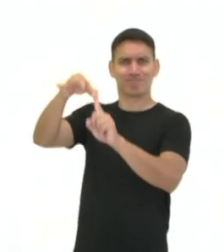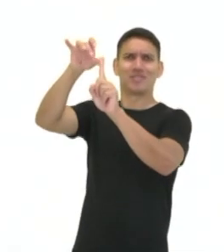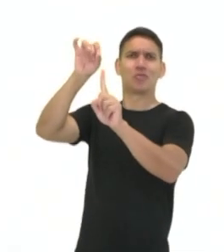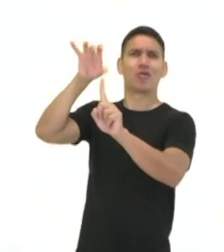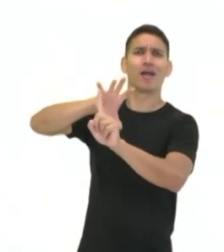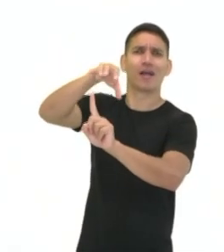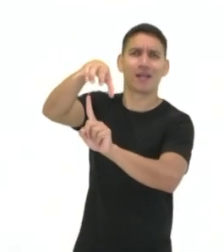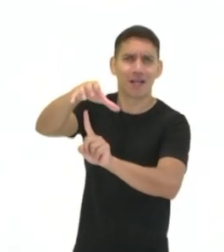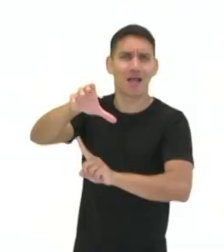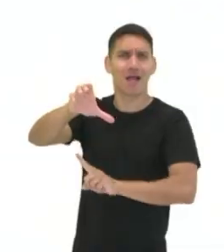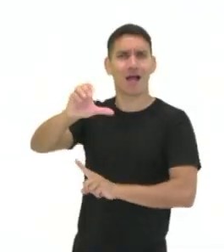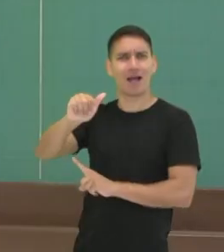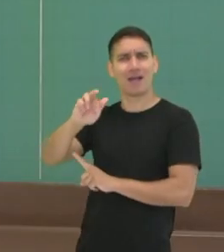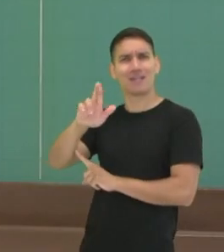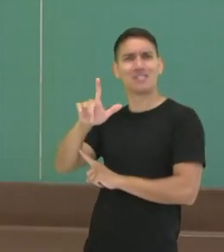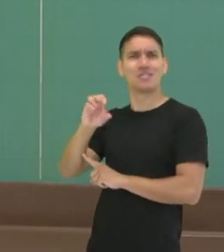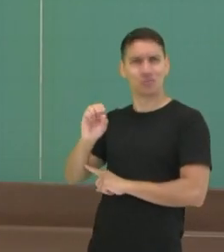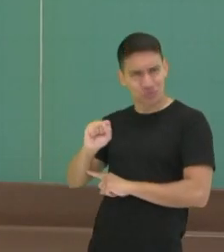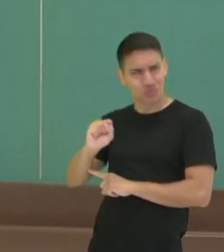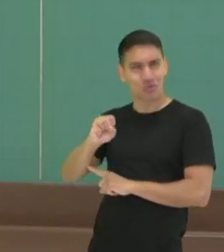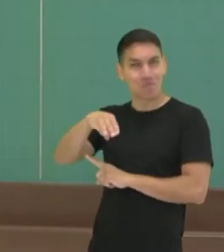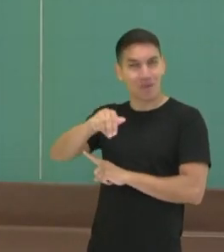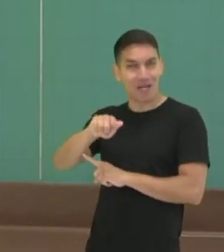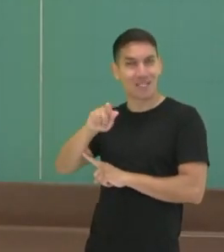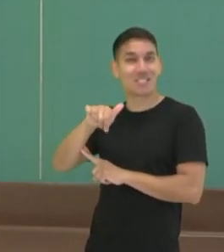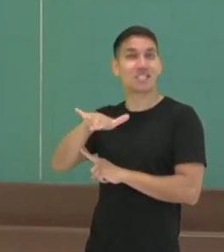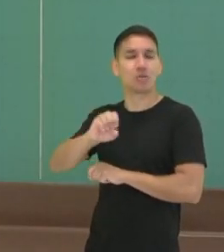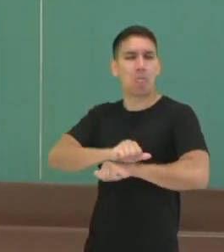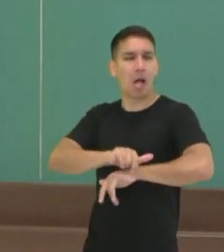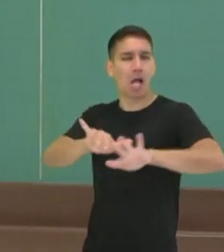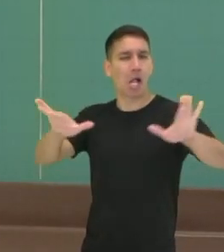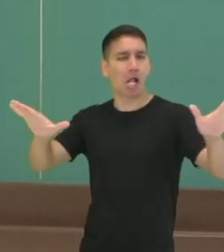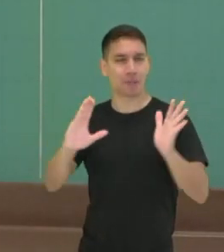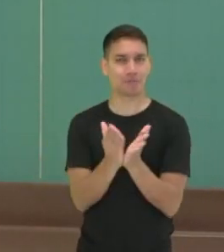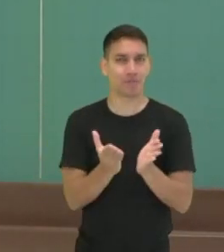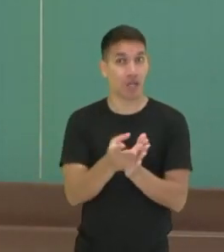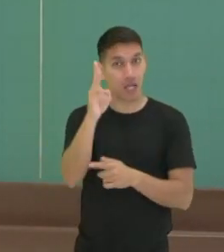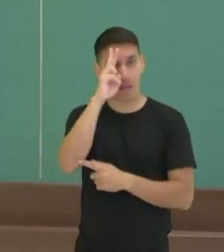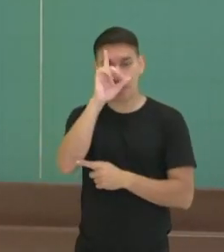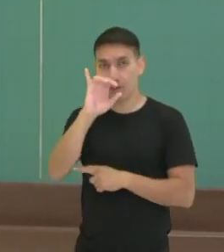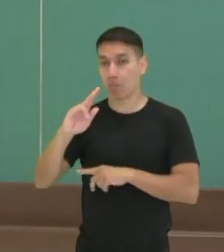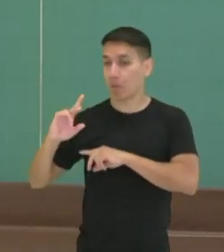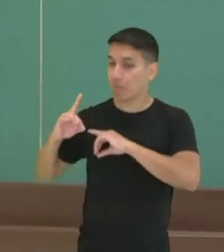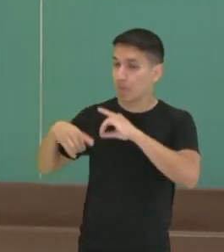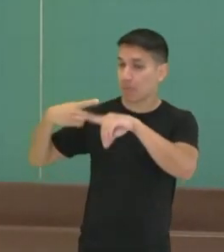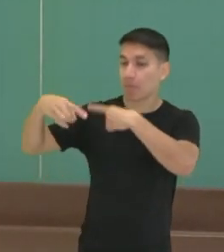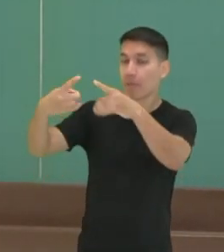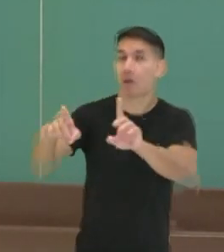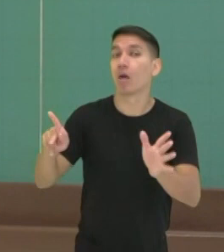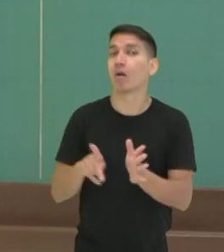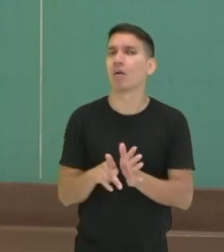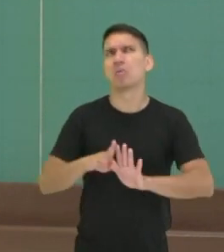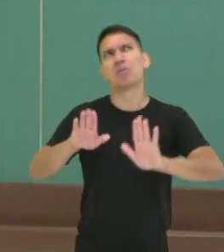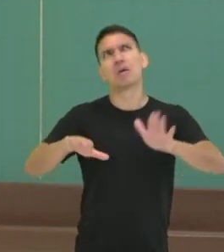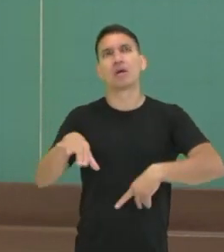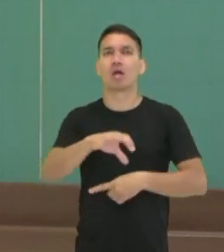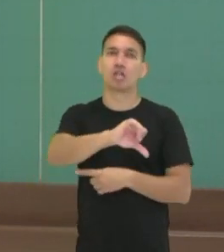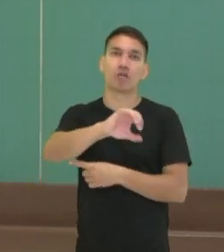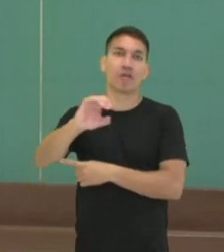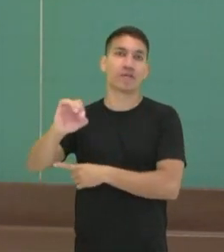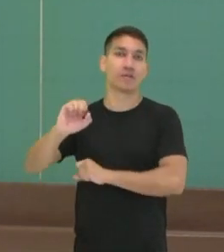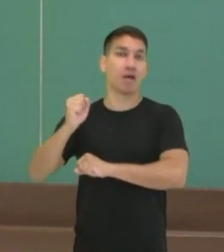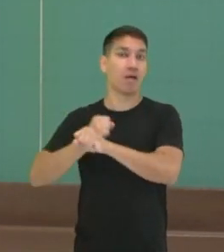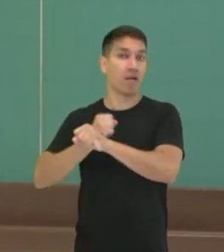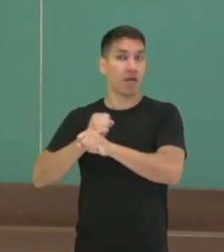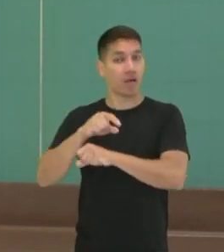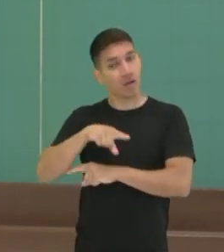da arte e do cristianismo. Lembrando vocês que a dinastia carolíngia, ela durou mais ou menos 900 anos. E